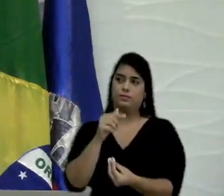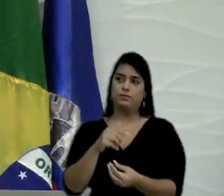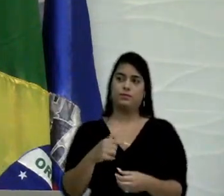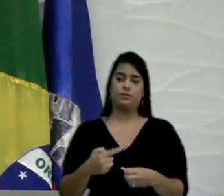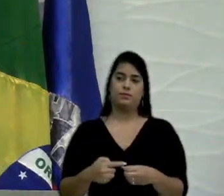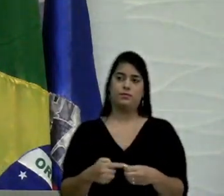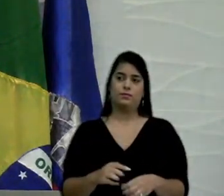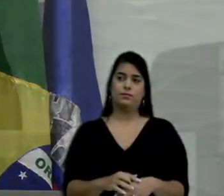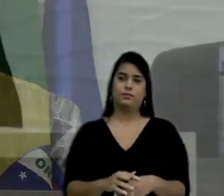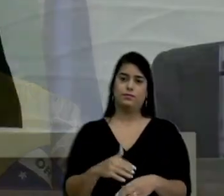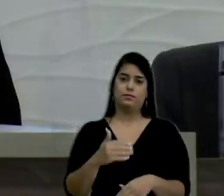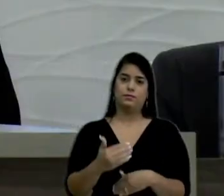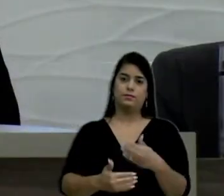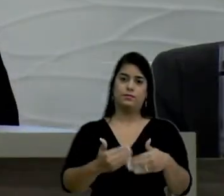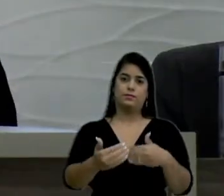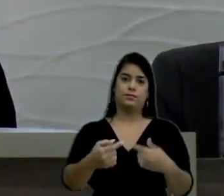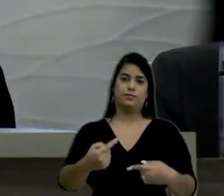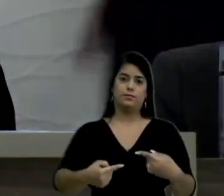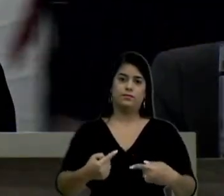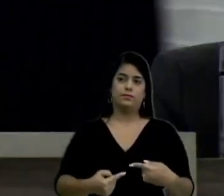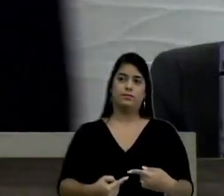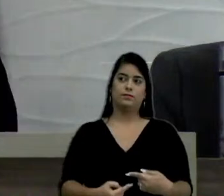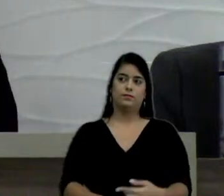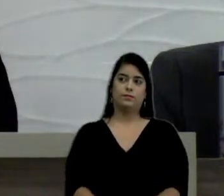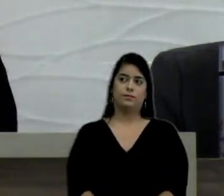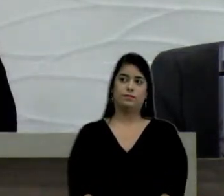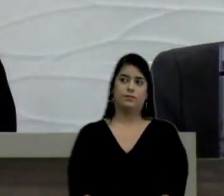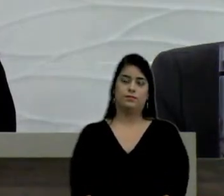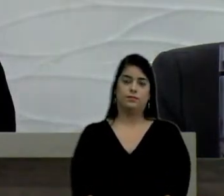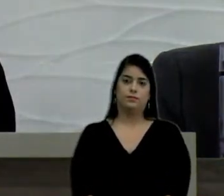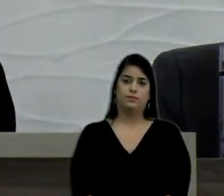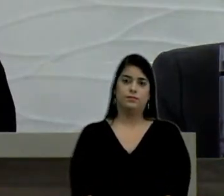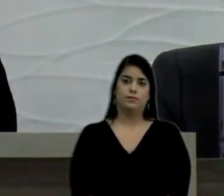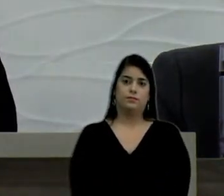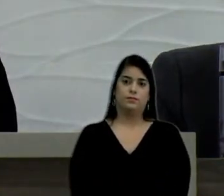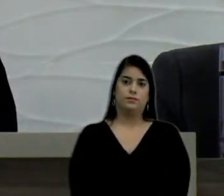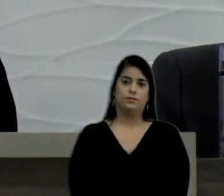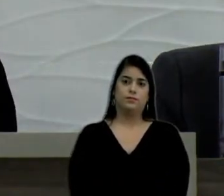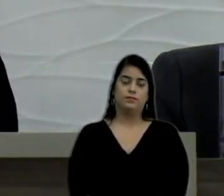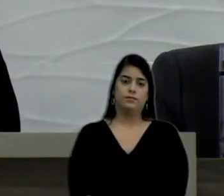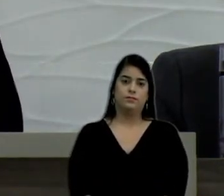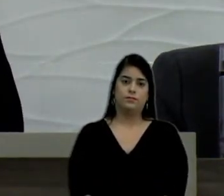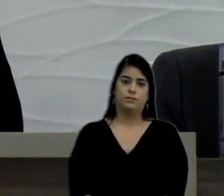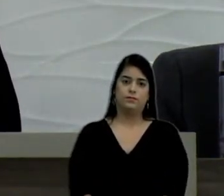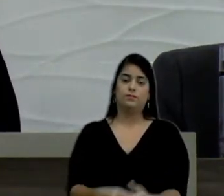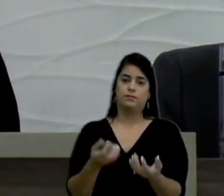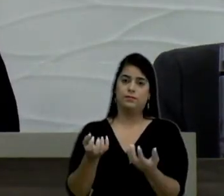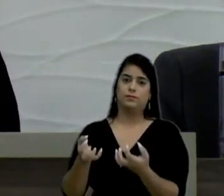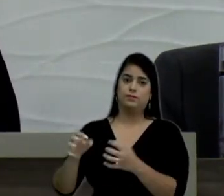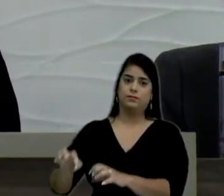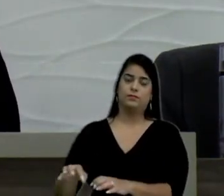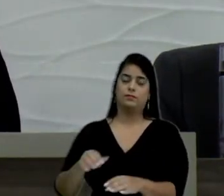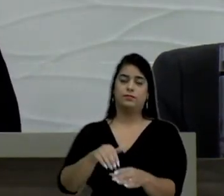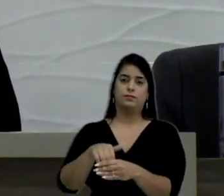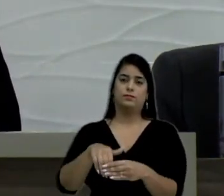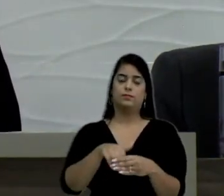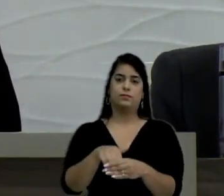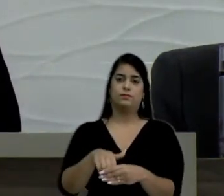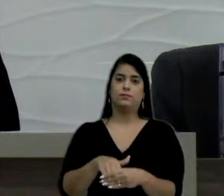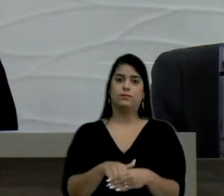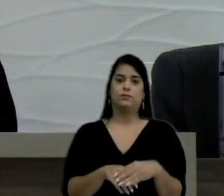obrigado Continua em discussão continua discussão não tem que qu mais discutir coloca em votação